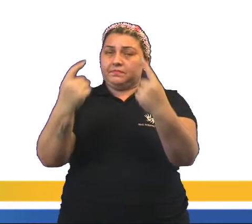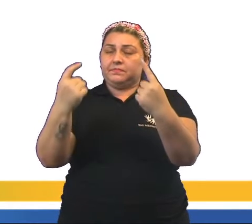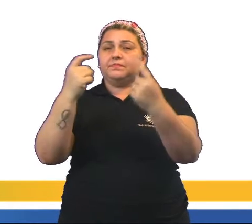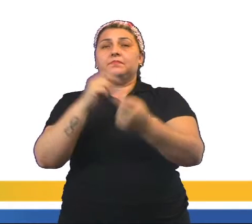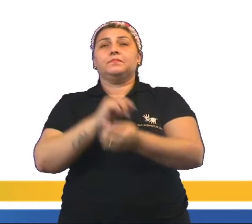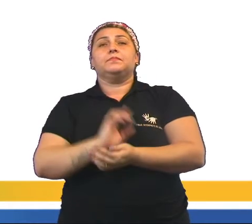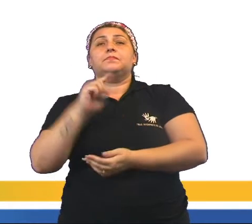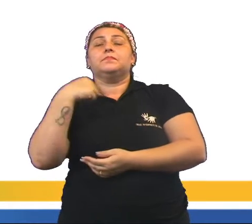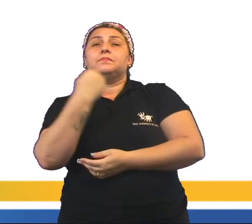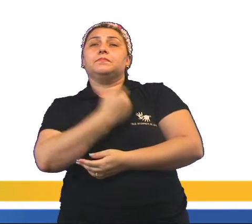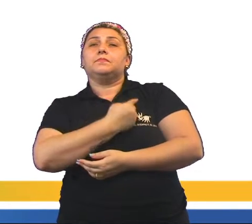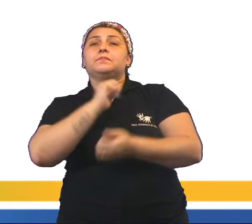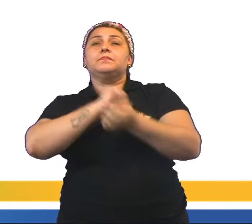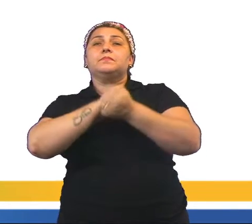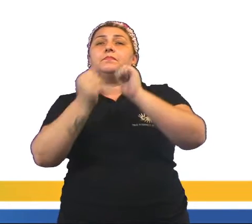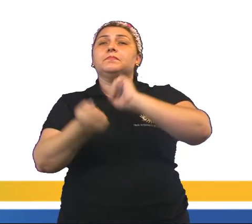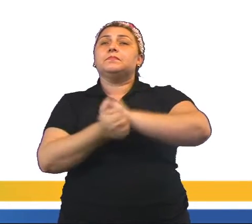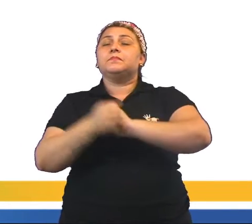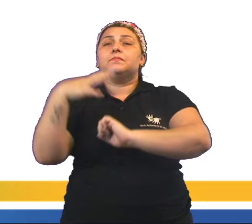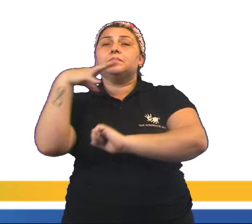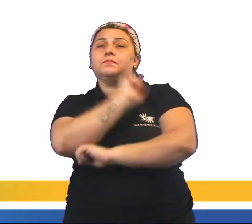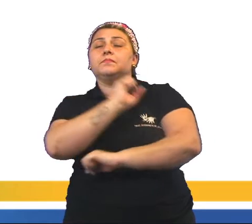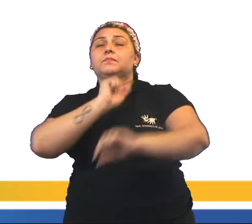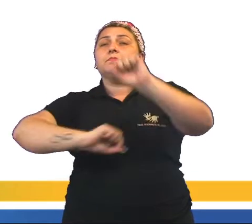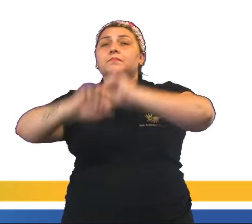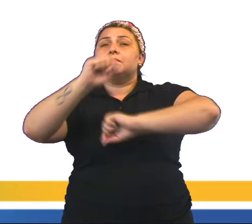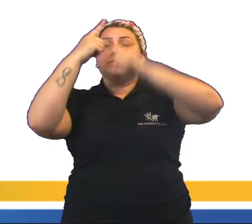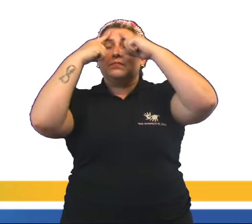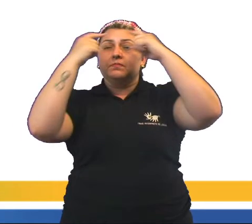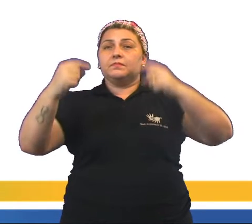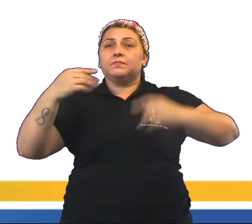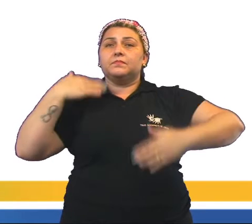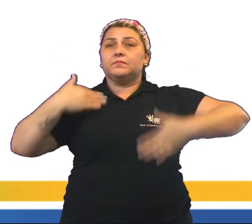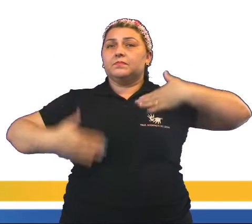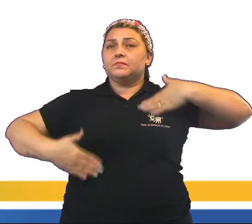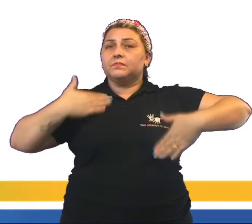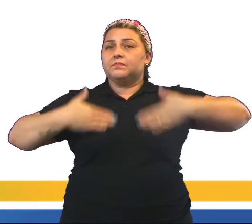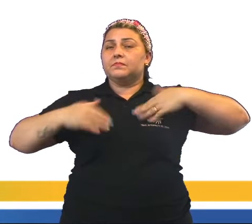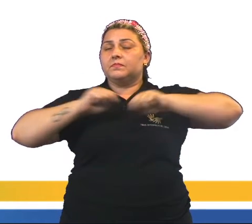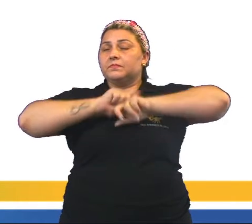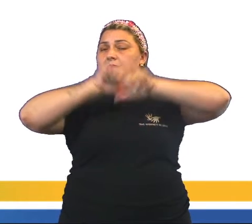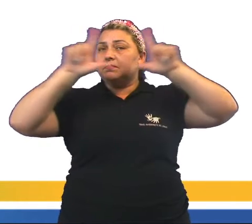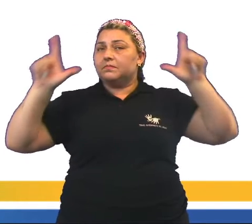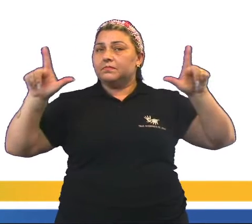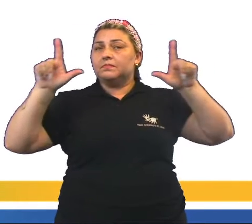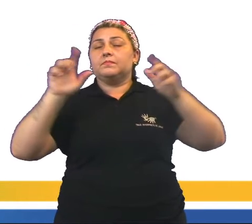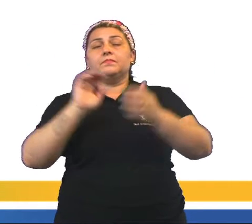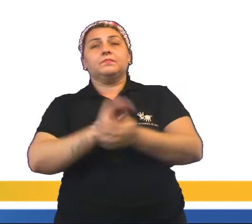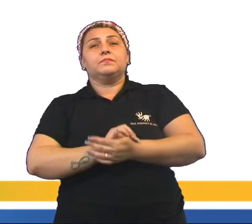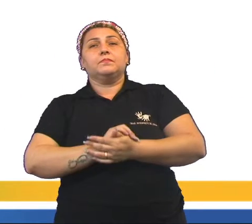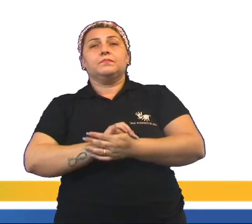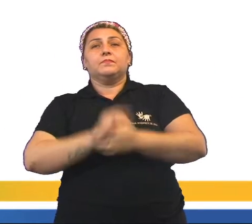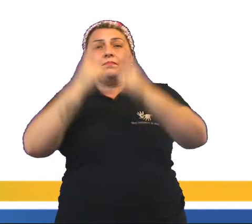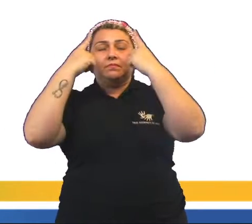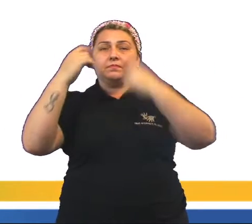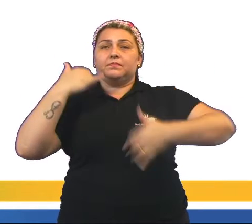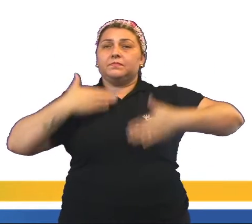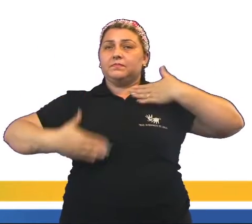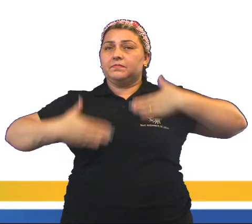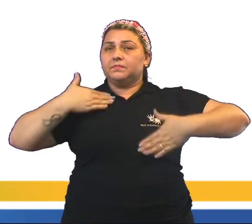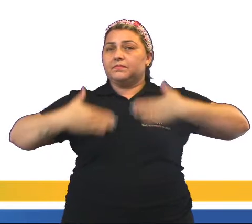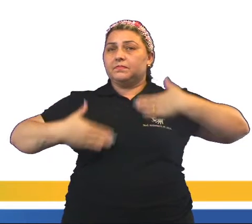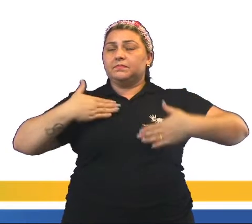violência, nós associamos imediatamente a questão da violência física, que, claro, a violência física, ela é um